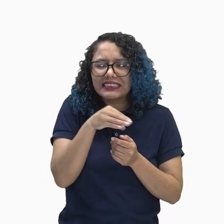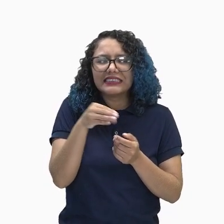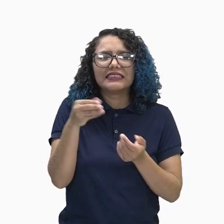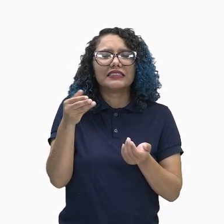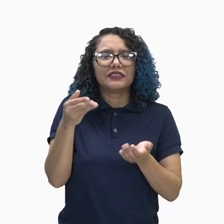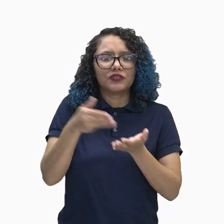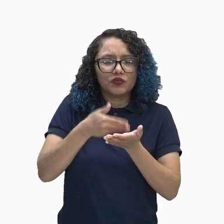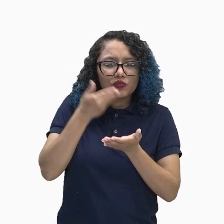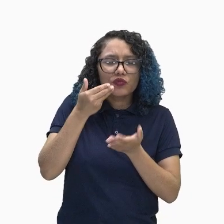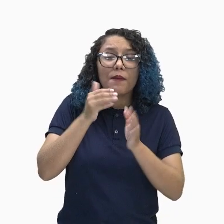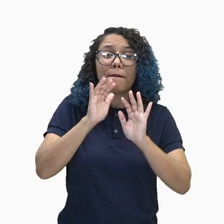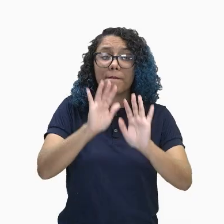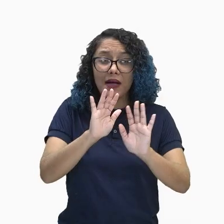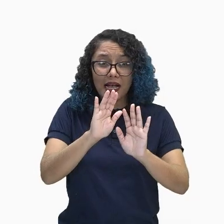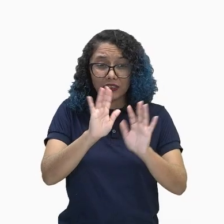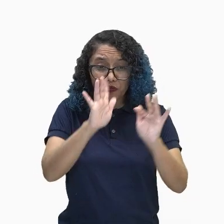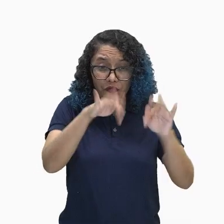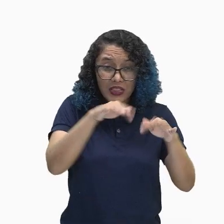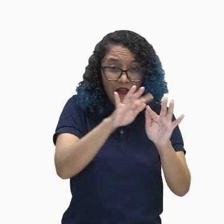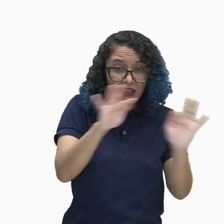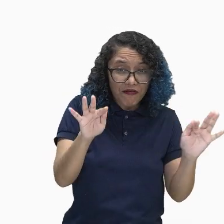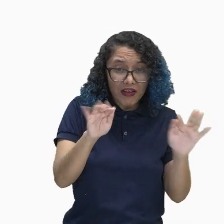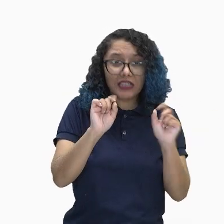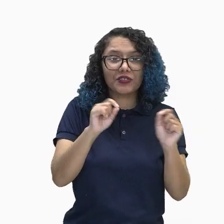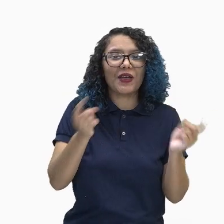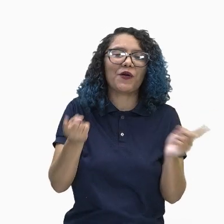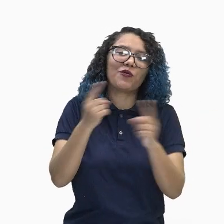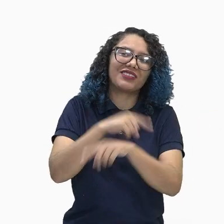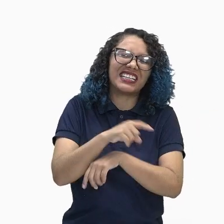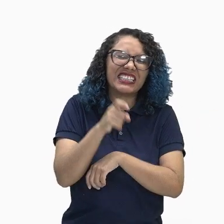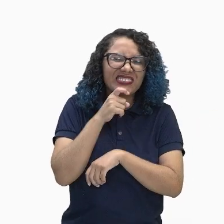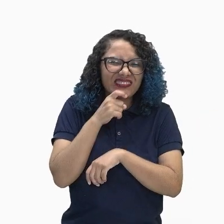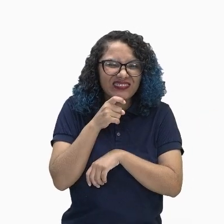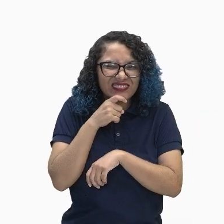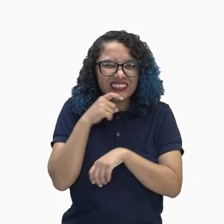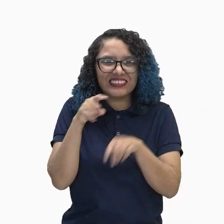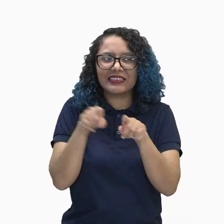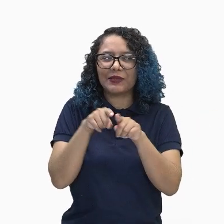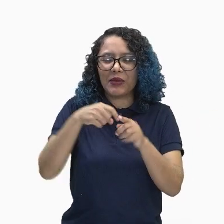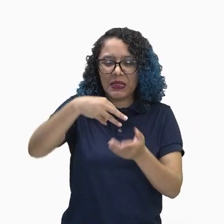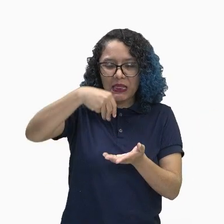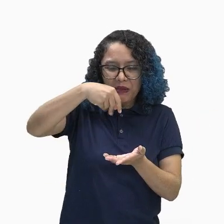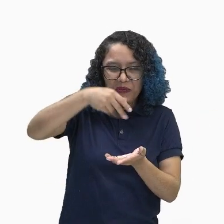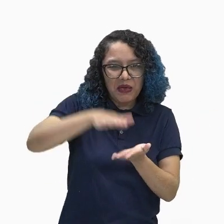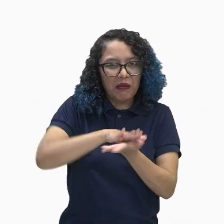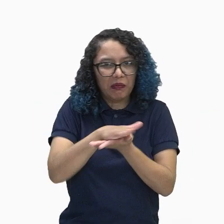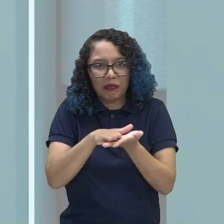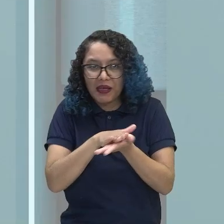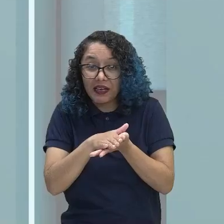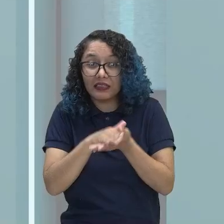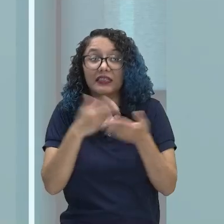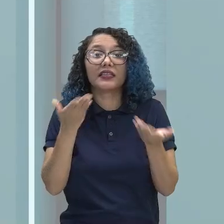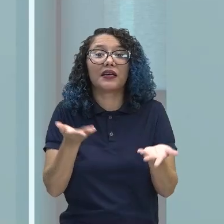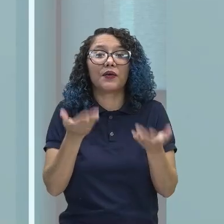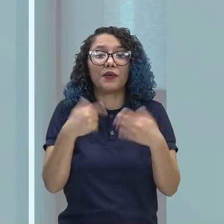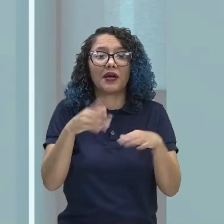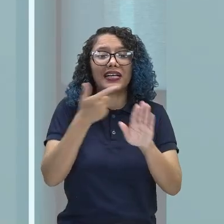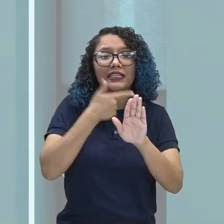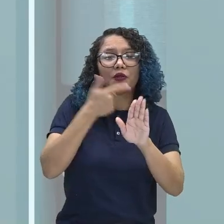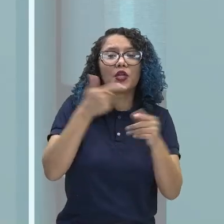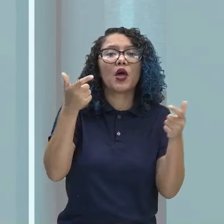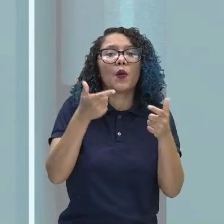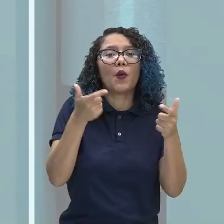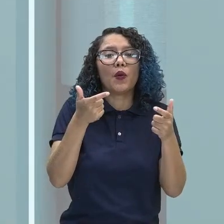que o restante da frase diz o contrário, fria e sem tempero. Ou seja, a ironia ela está a